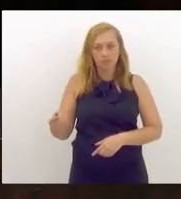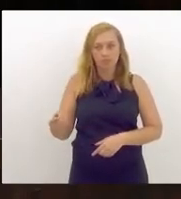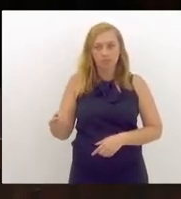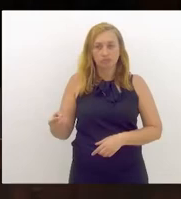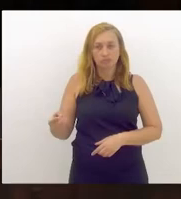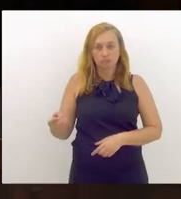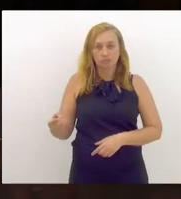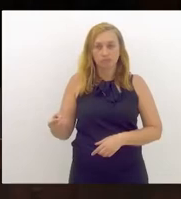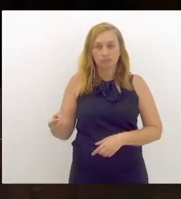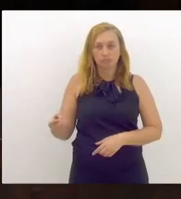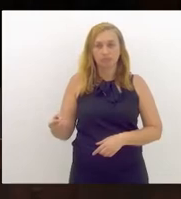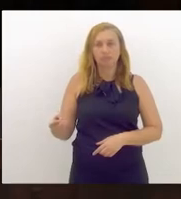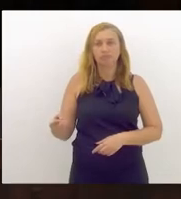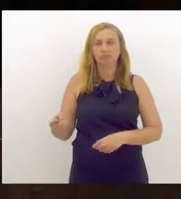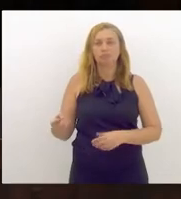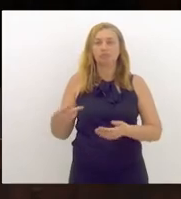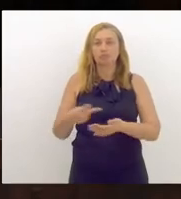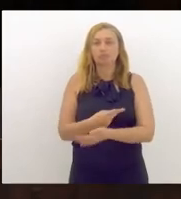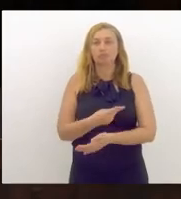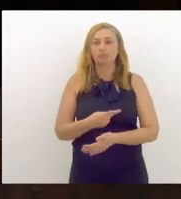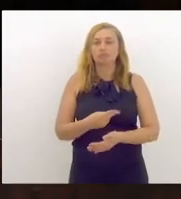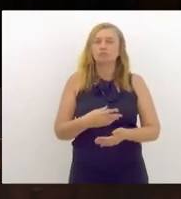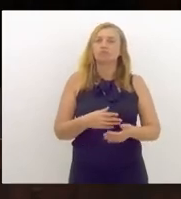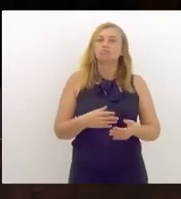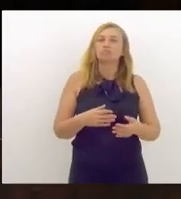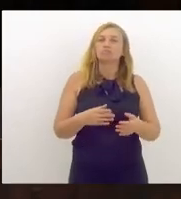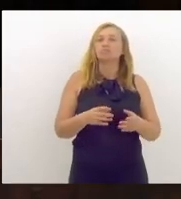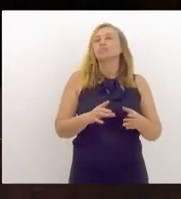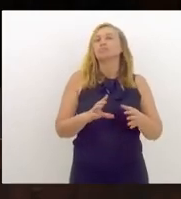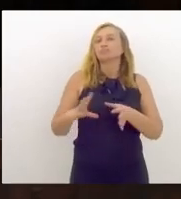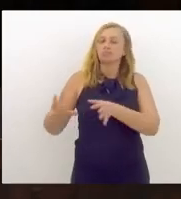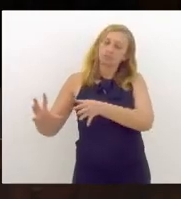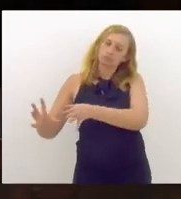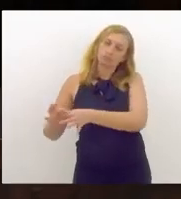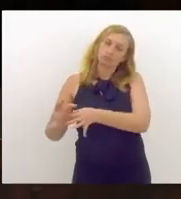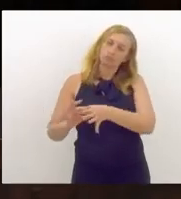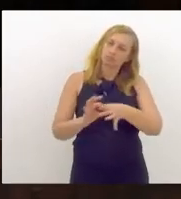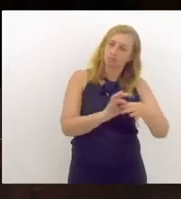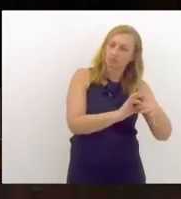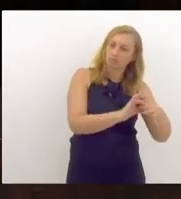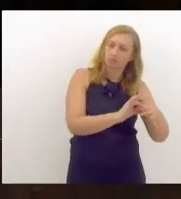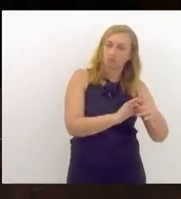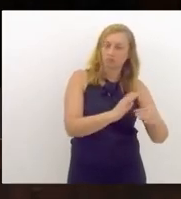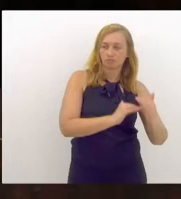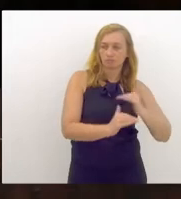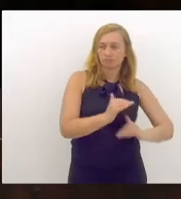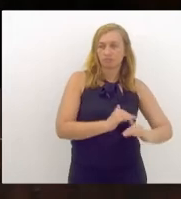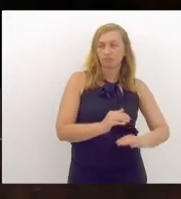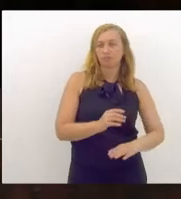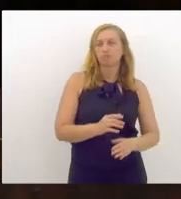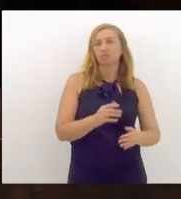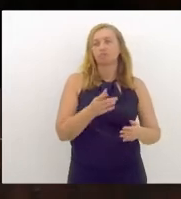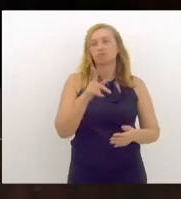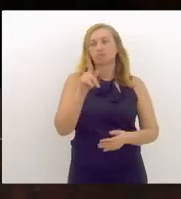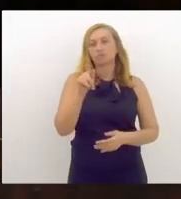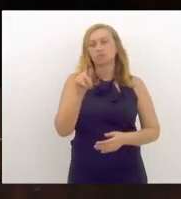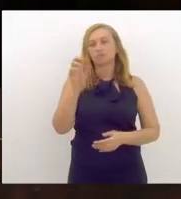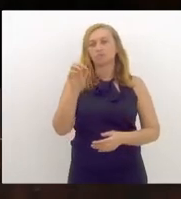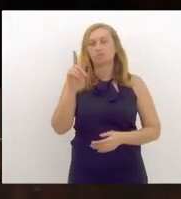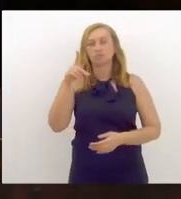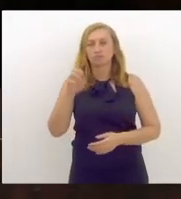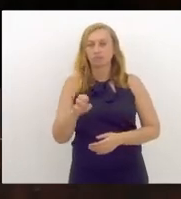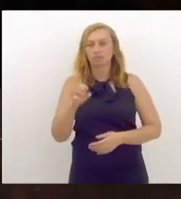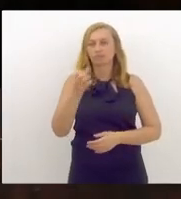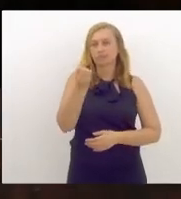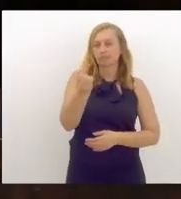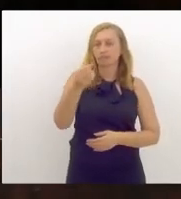o direito de trabalho ele vem numa numa sequência de retrocessos desde o golpe militar de 64 quando se